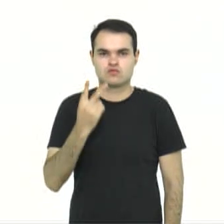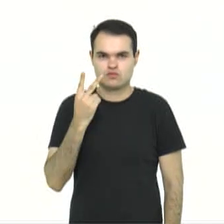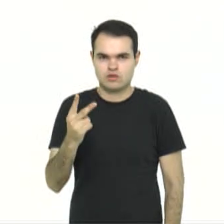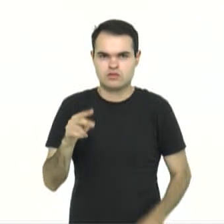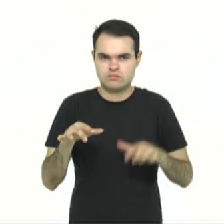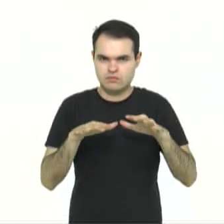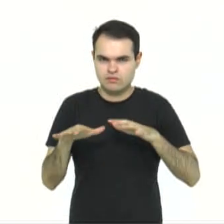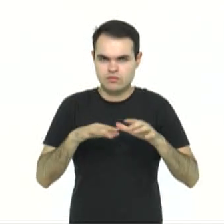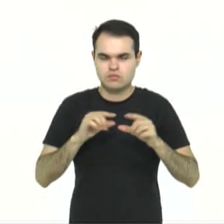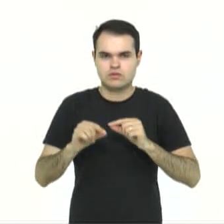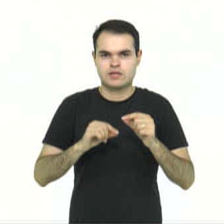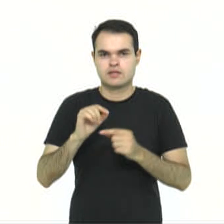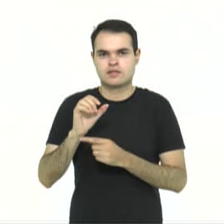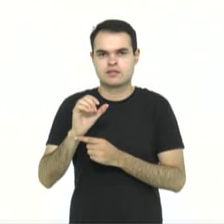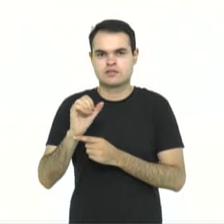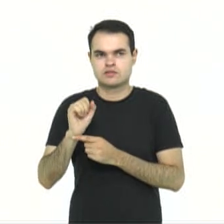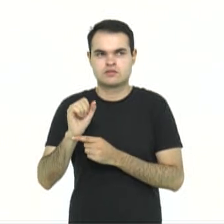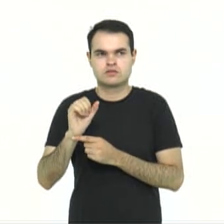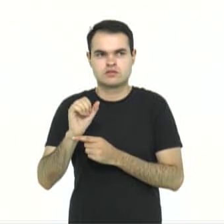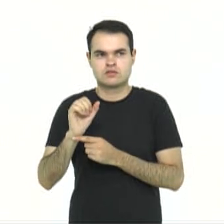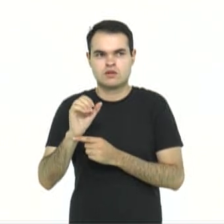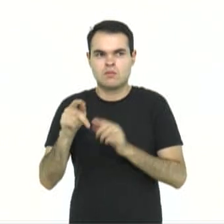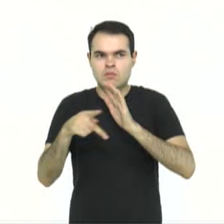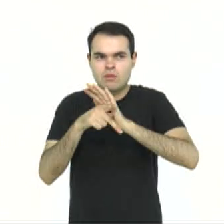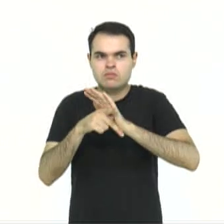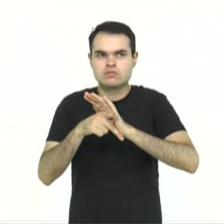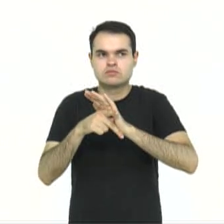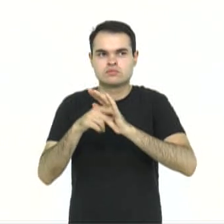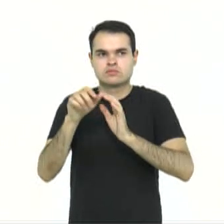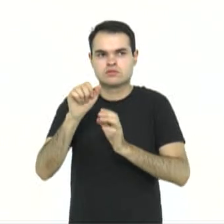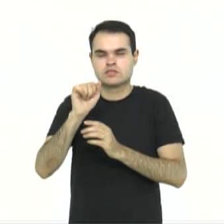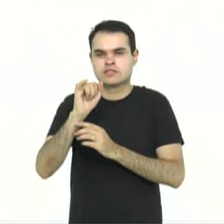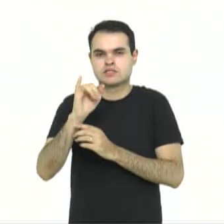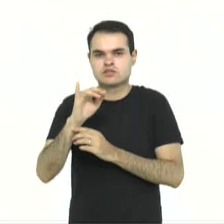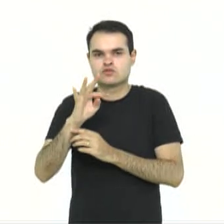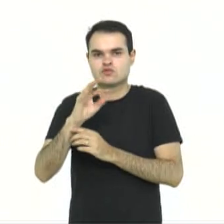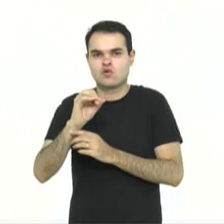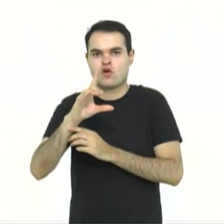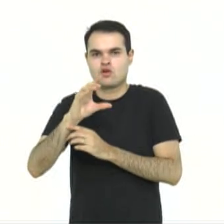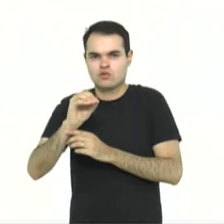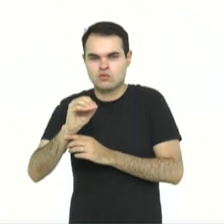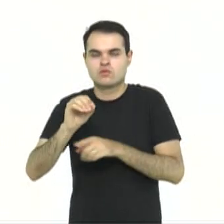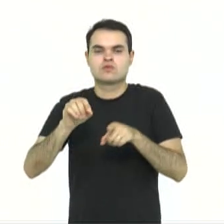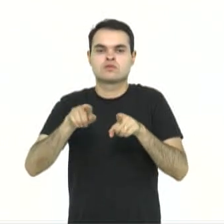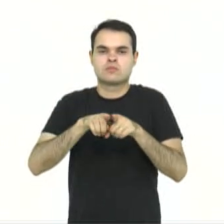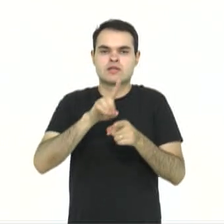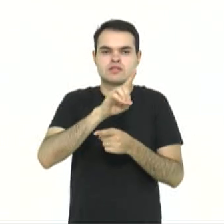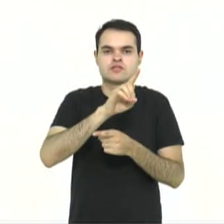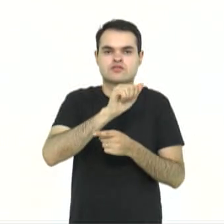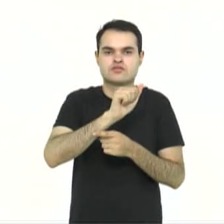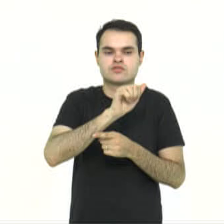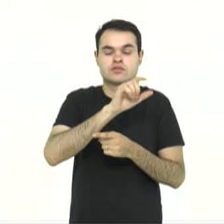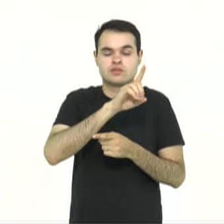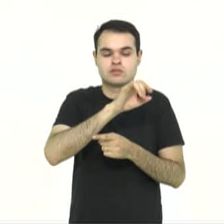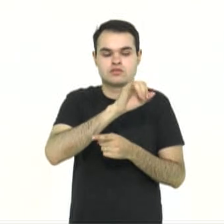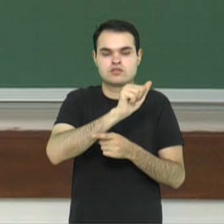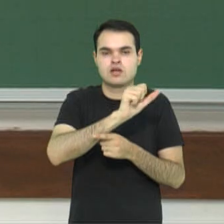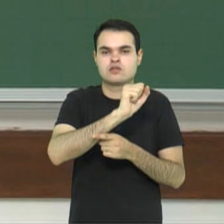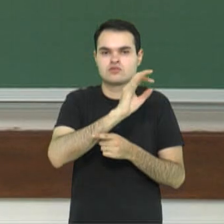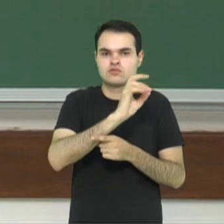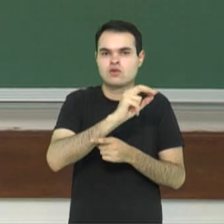movimento sistólico e o movimento diastólico. São os dois tipos de batimentos apresentados pelo coração,